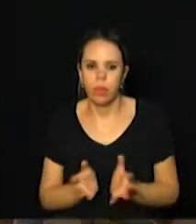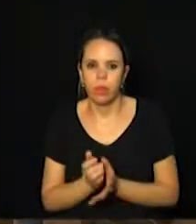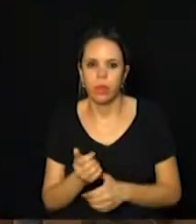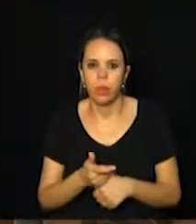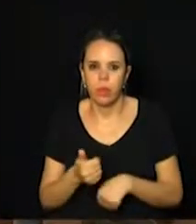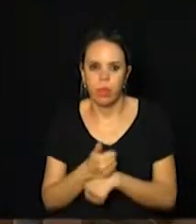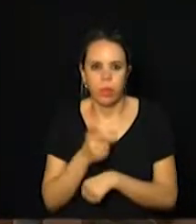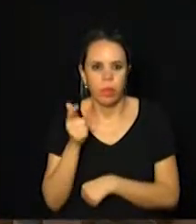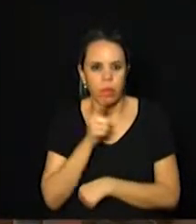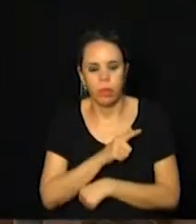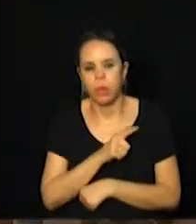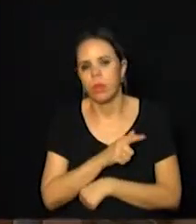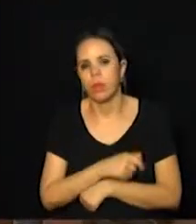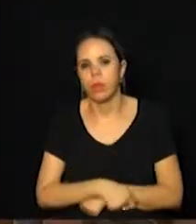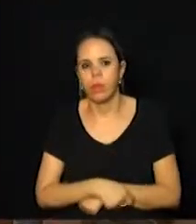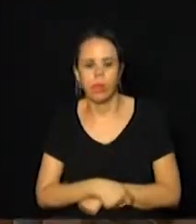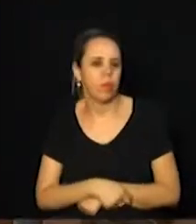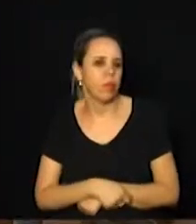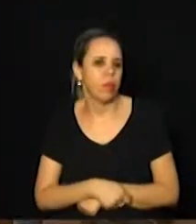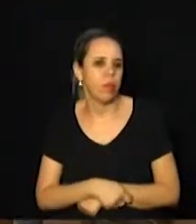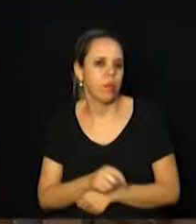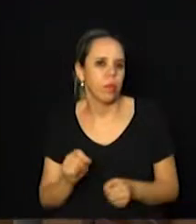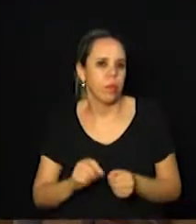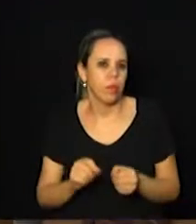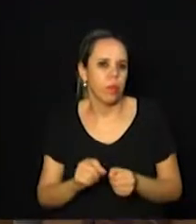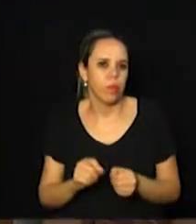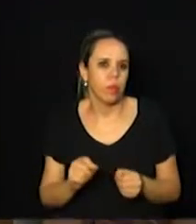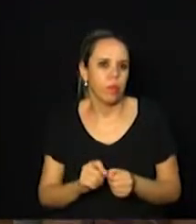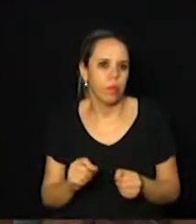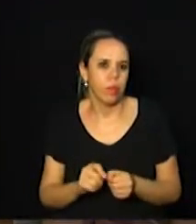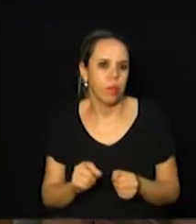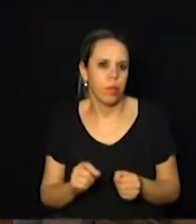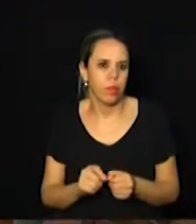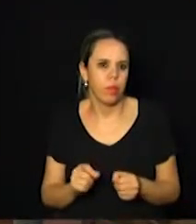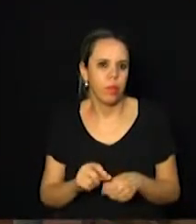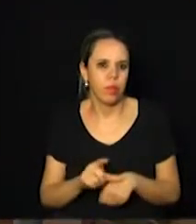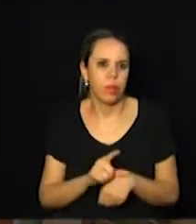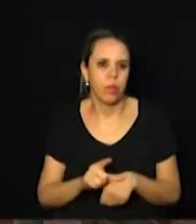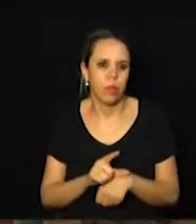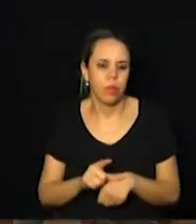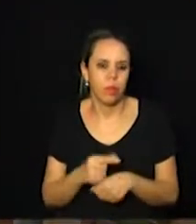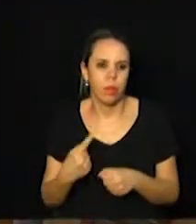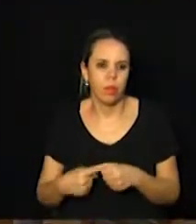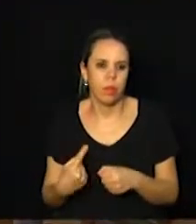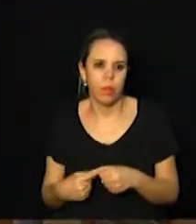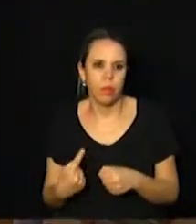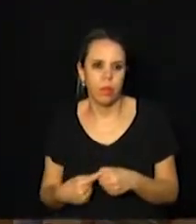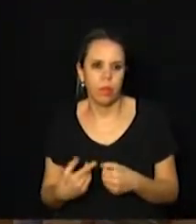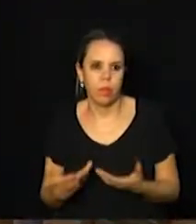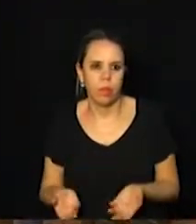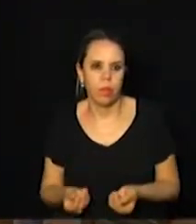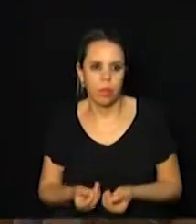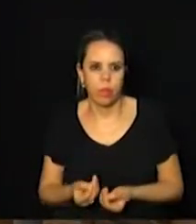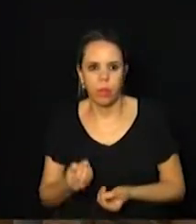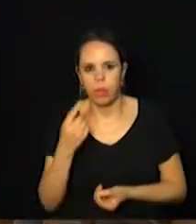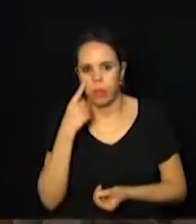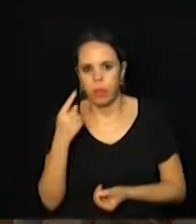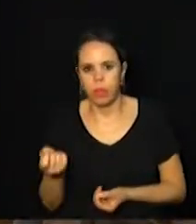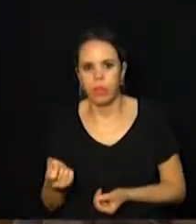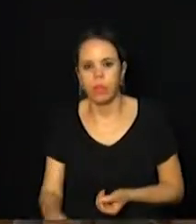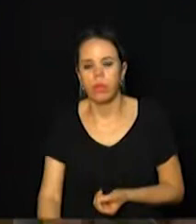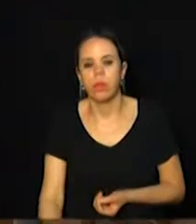nós conseguimos fazer né a partir de uma legislação Municipal e isso foi interessado